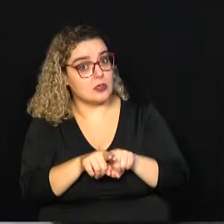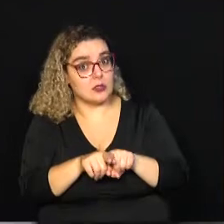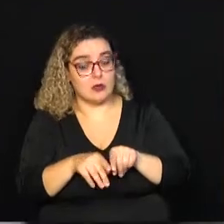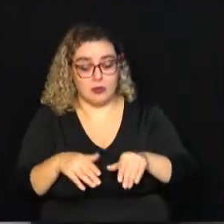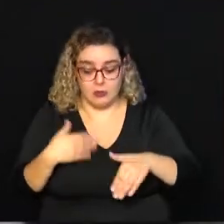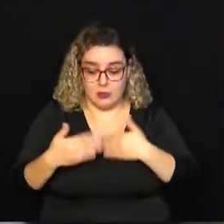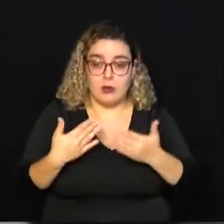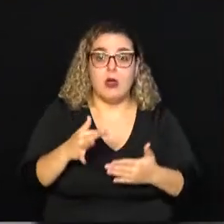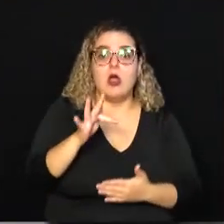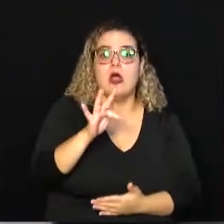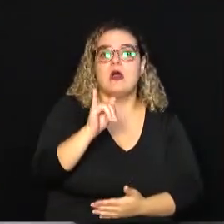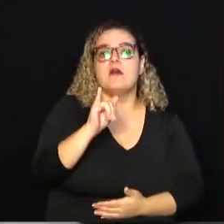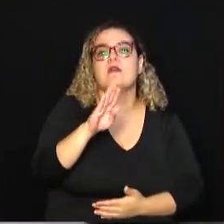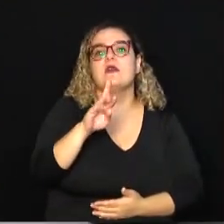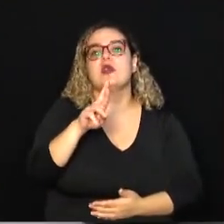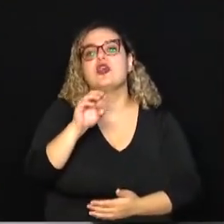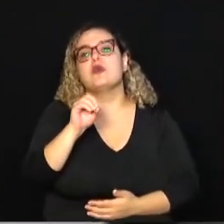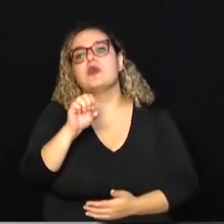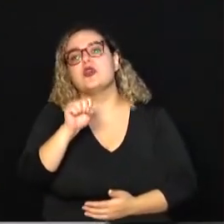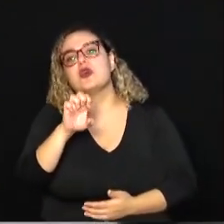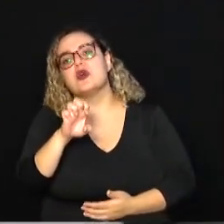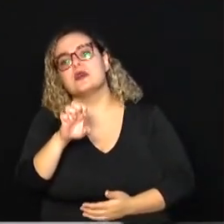como fibrose pulmonar, como